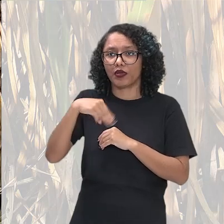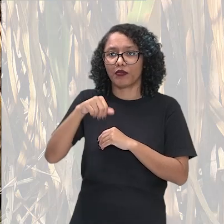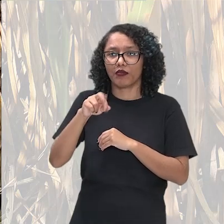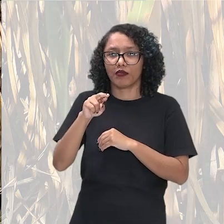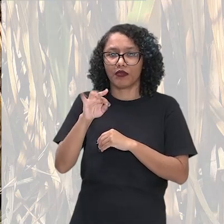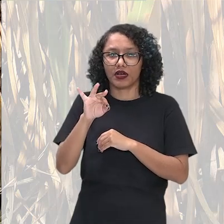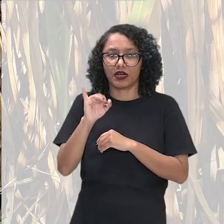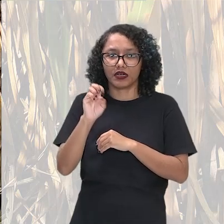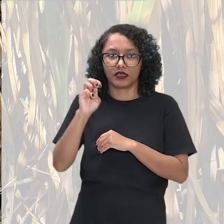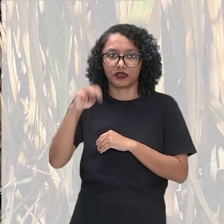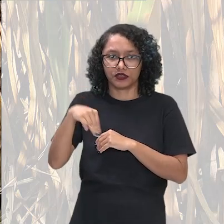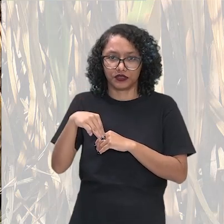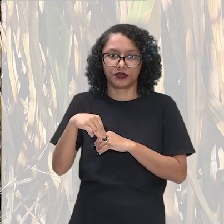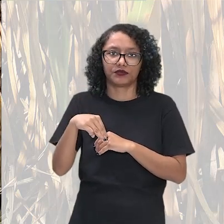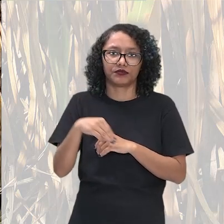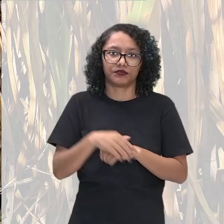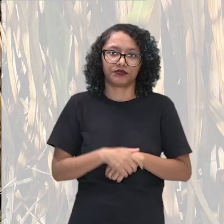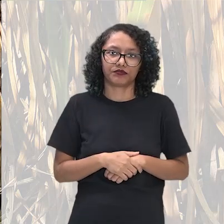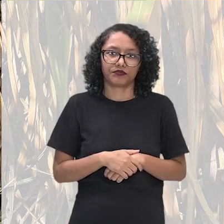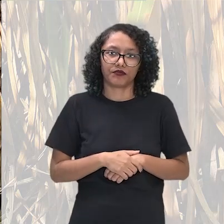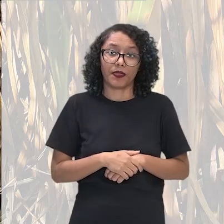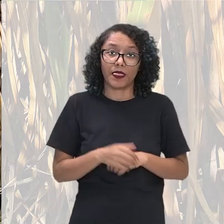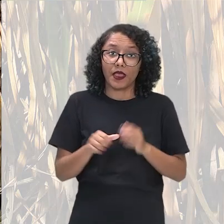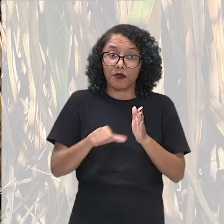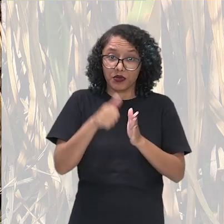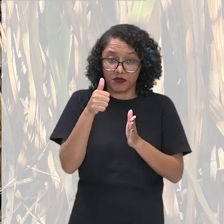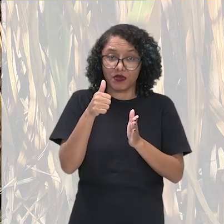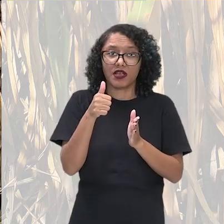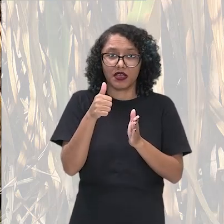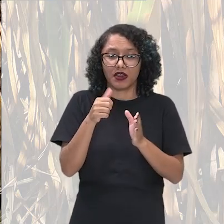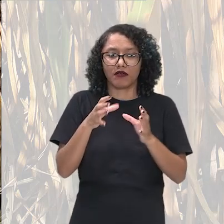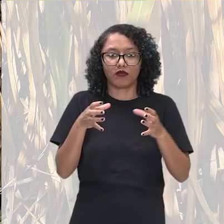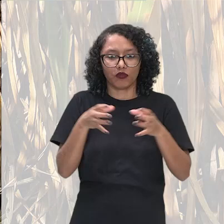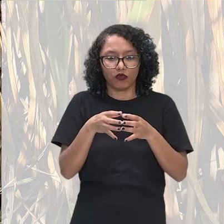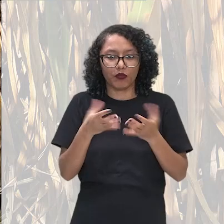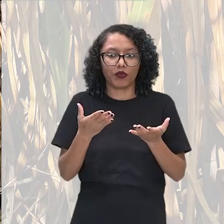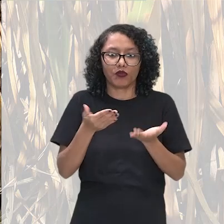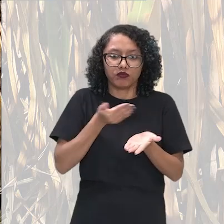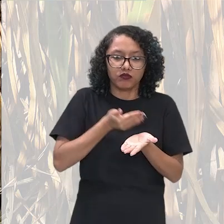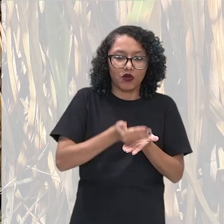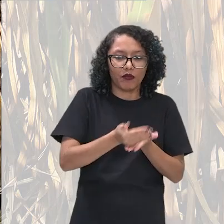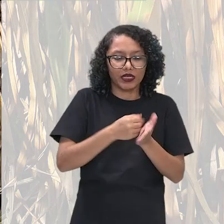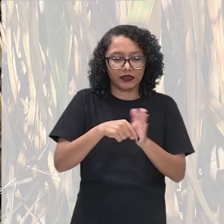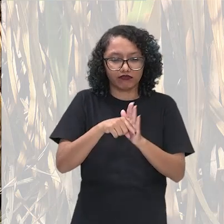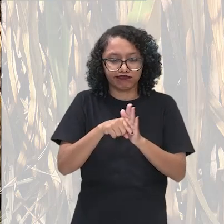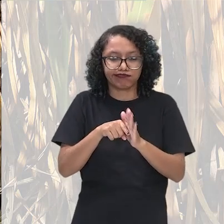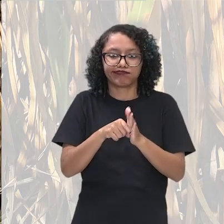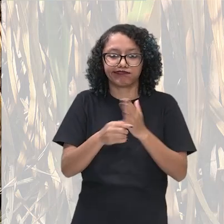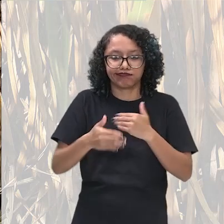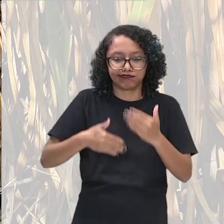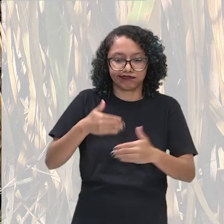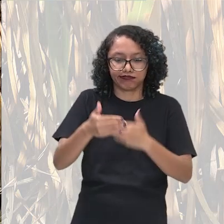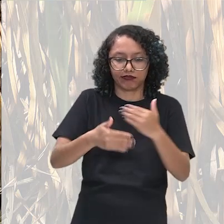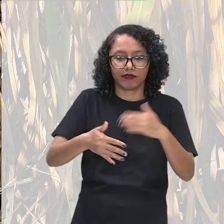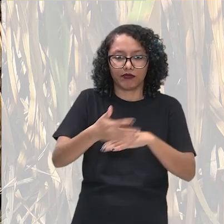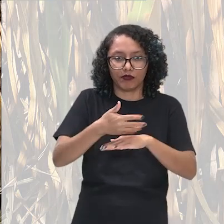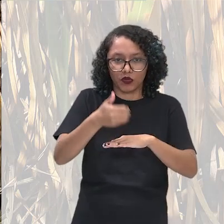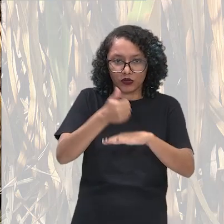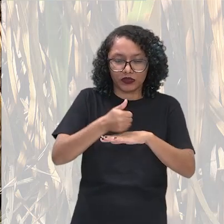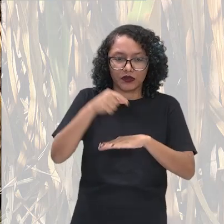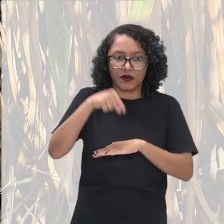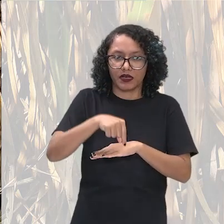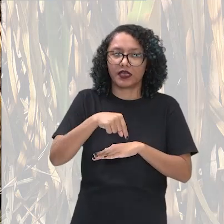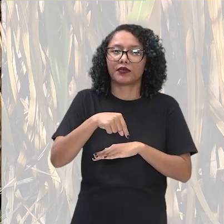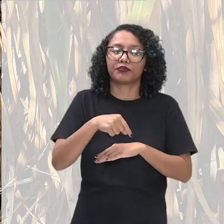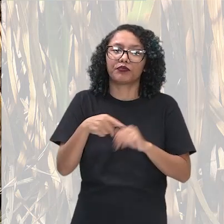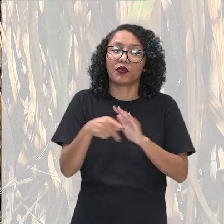ali também de uma expedição que dá início à colonização da coroa portuguesa. Então, o que vai acontecer